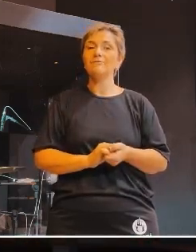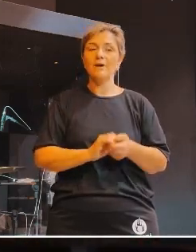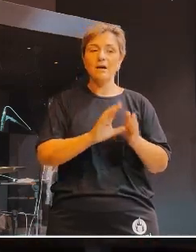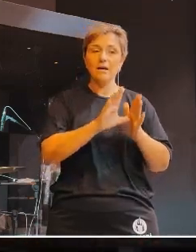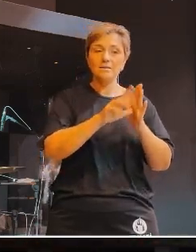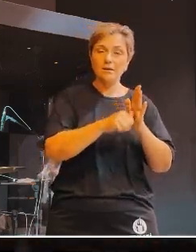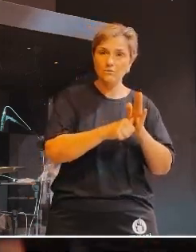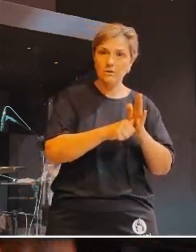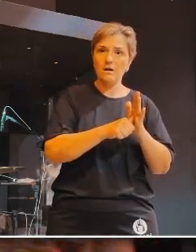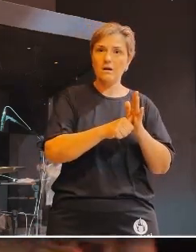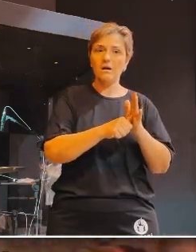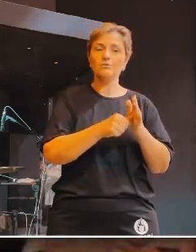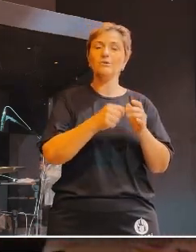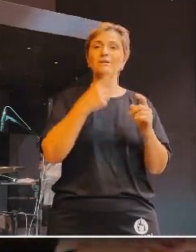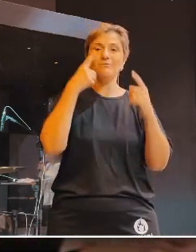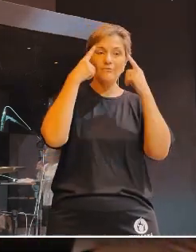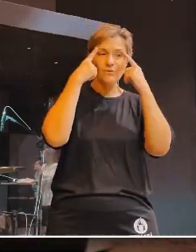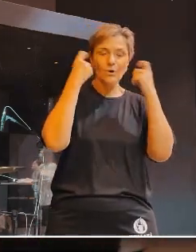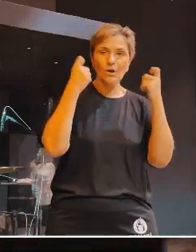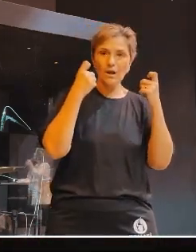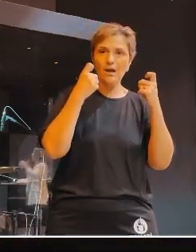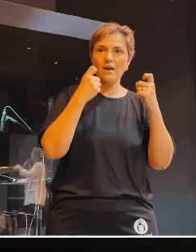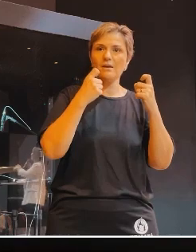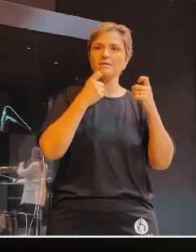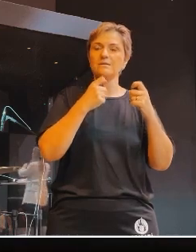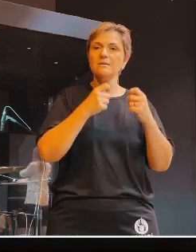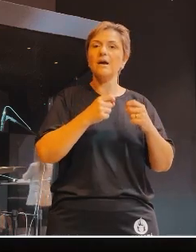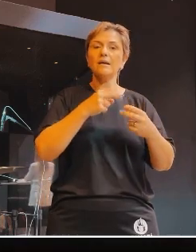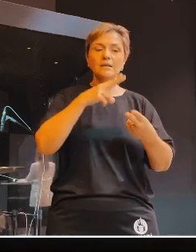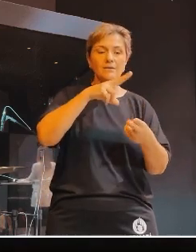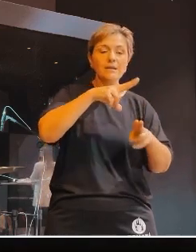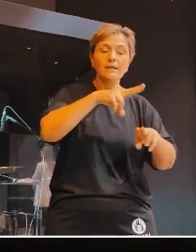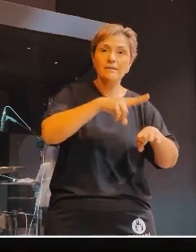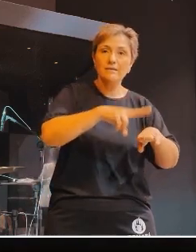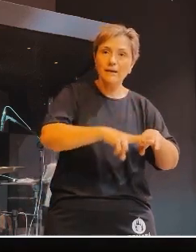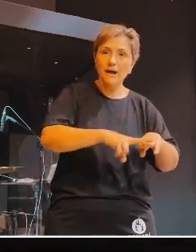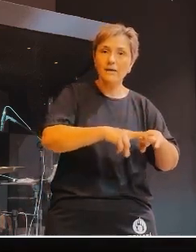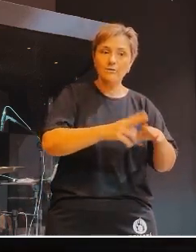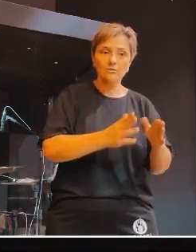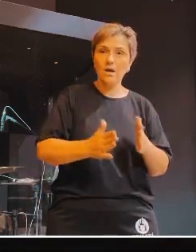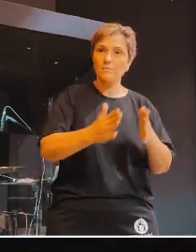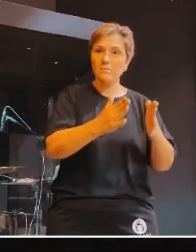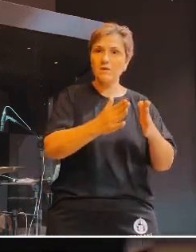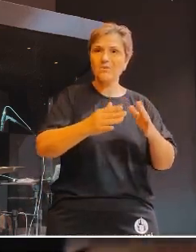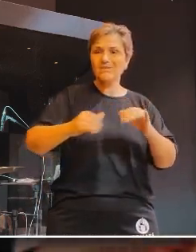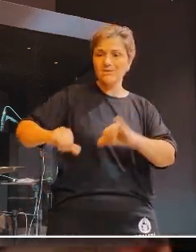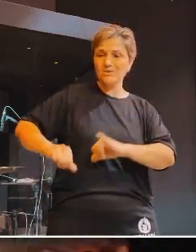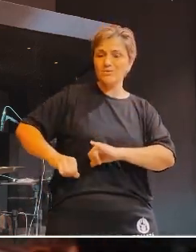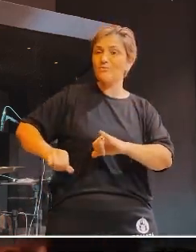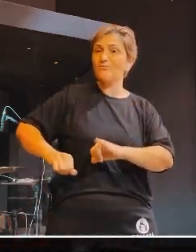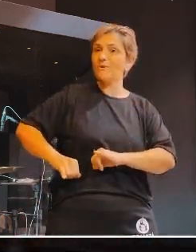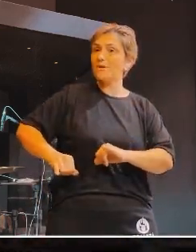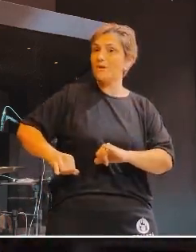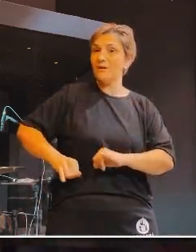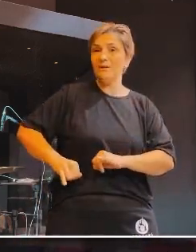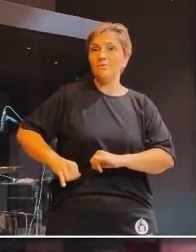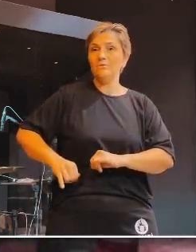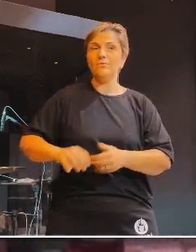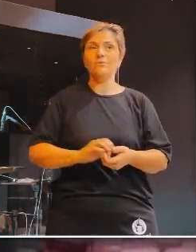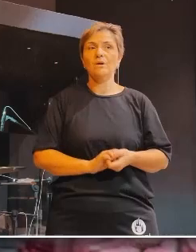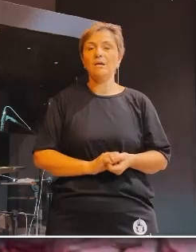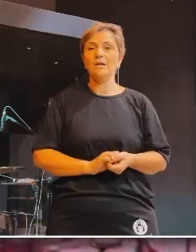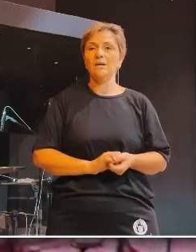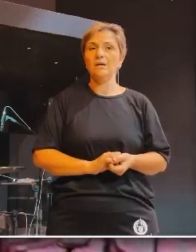e viveu uma violência, mas ele estava sofrendo, ele estava sobre o